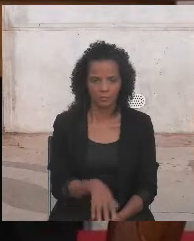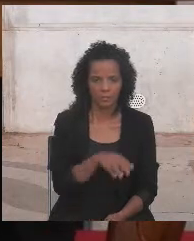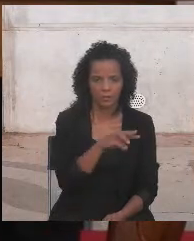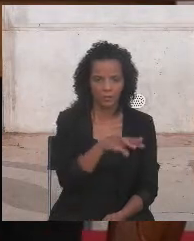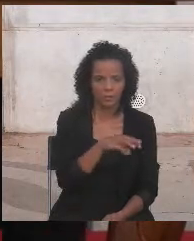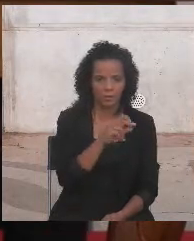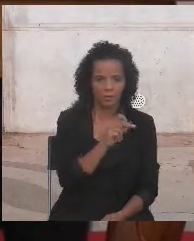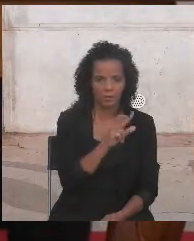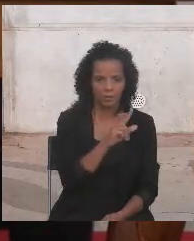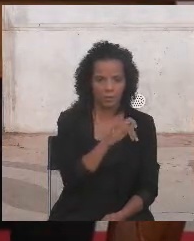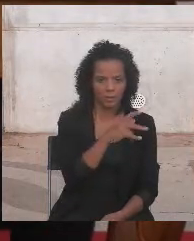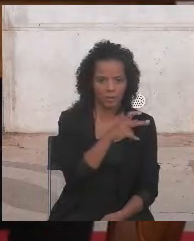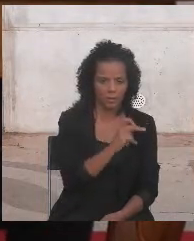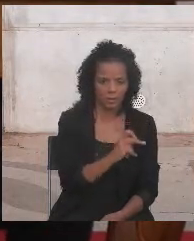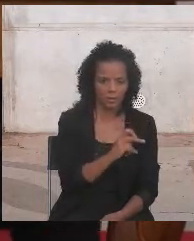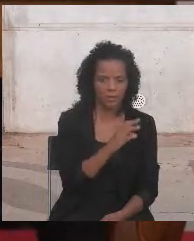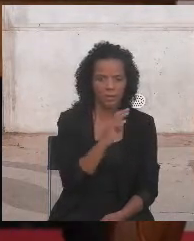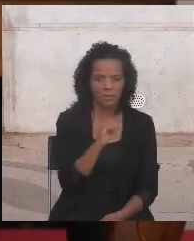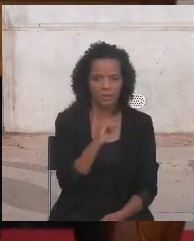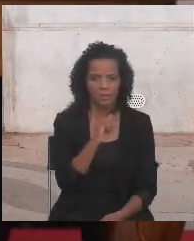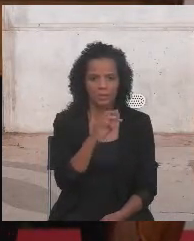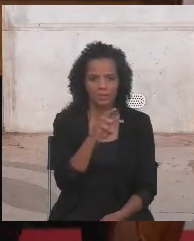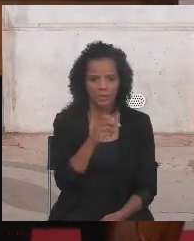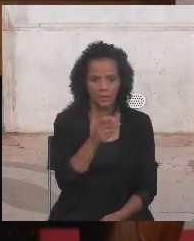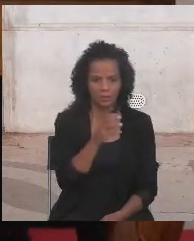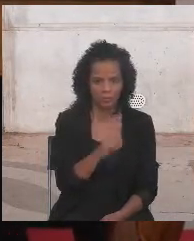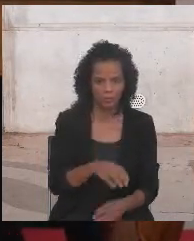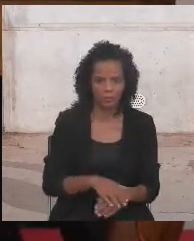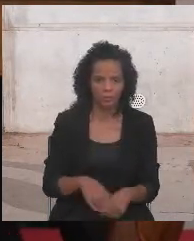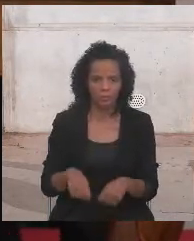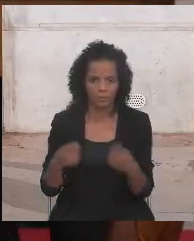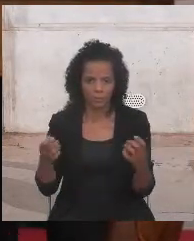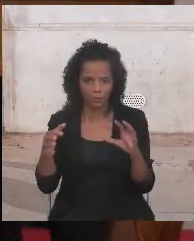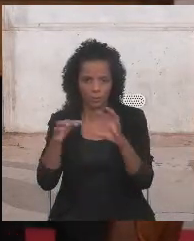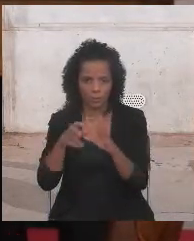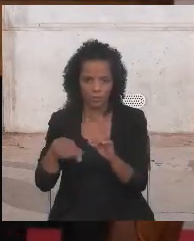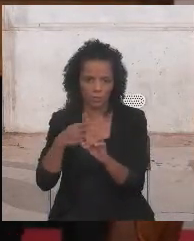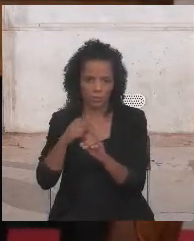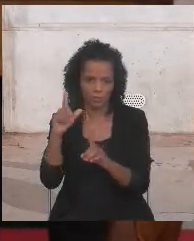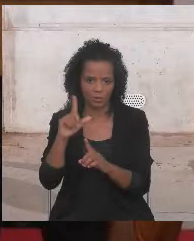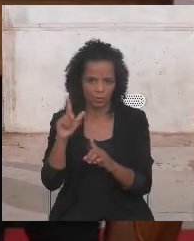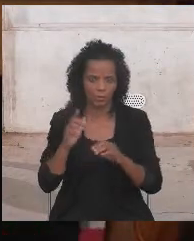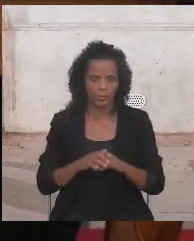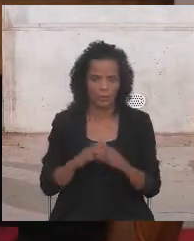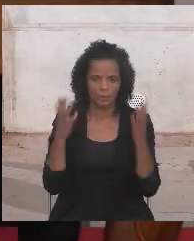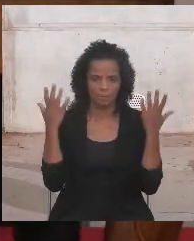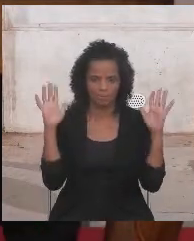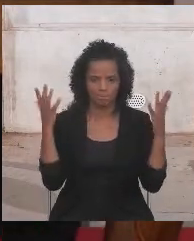Maria do Rosário Farmal Simões Alberto, Coligação Mais Lisboa.